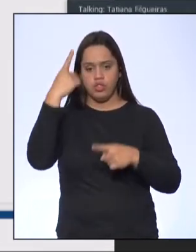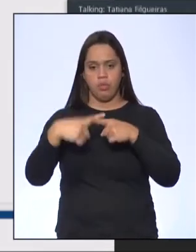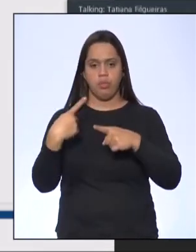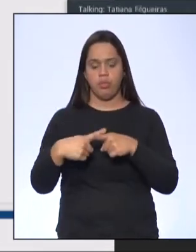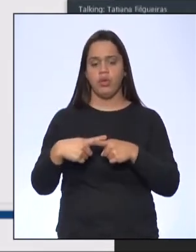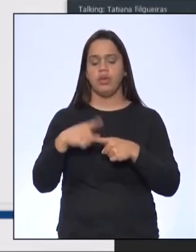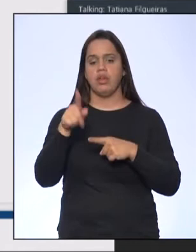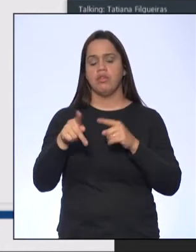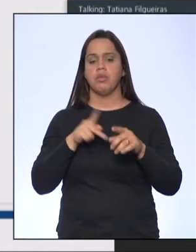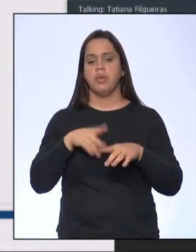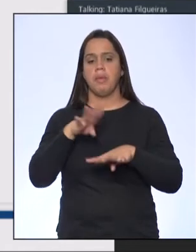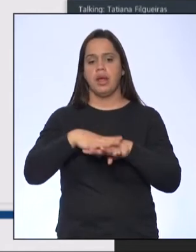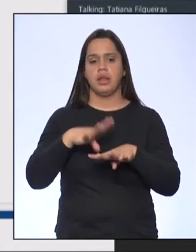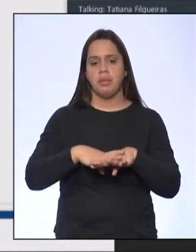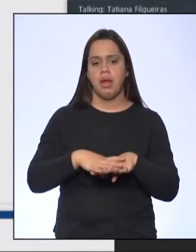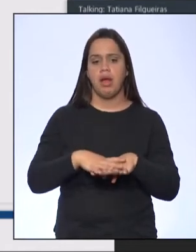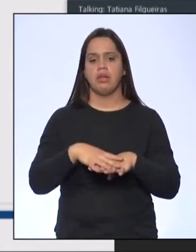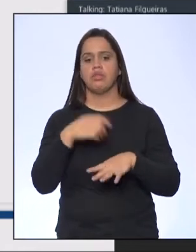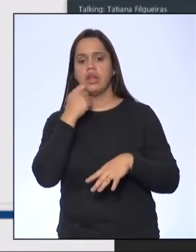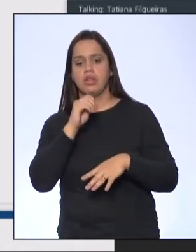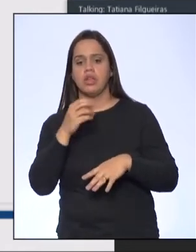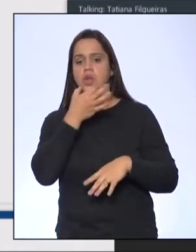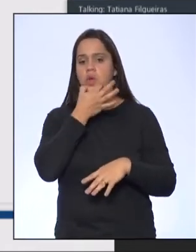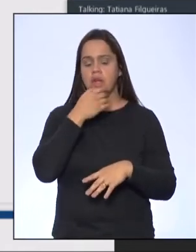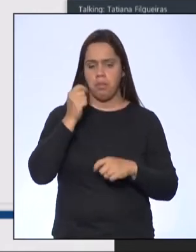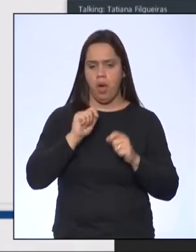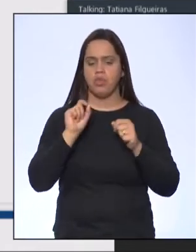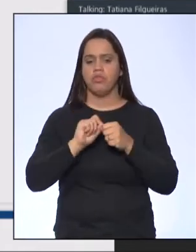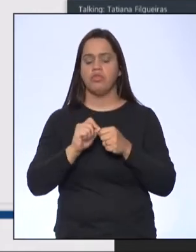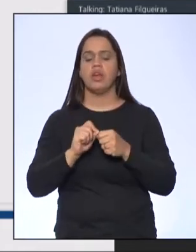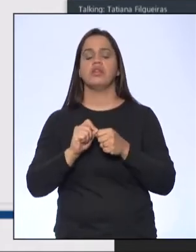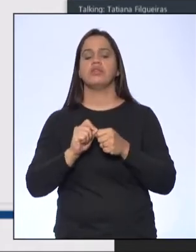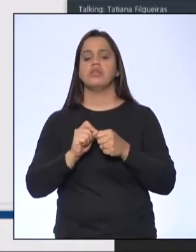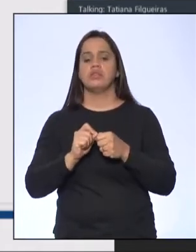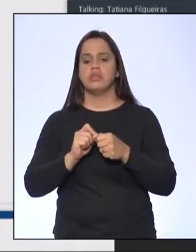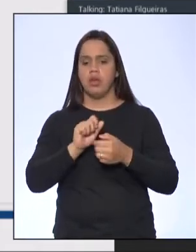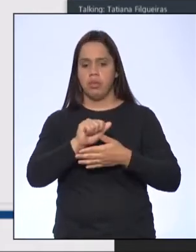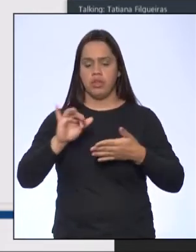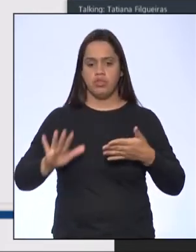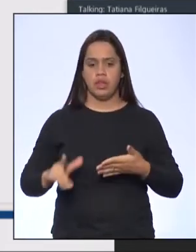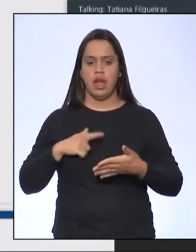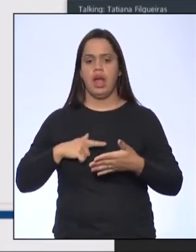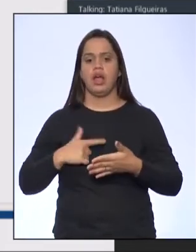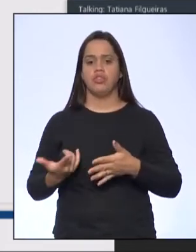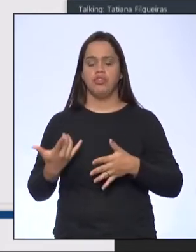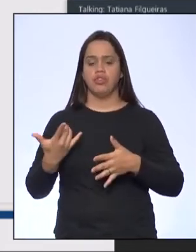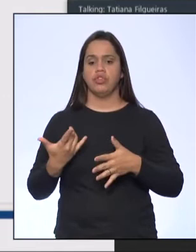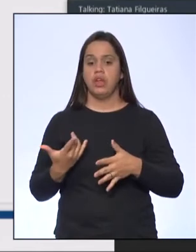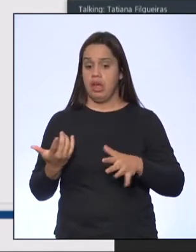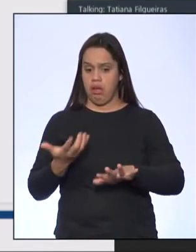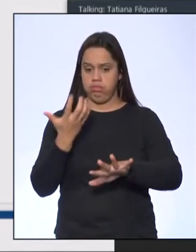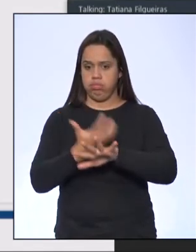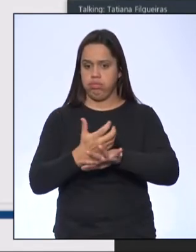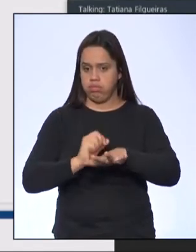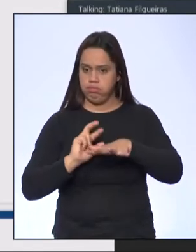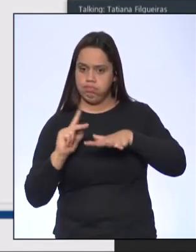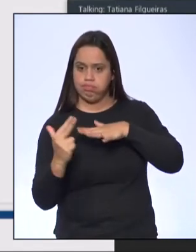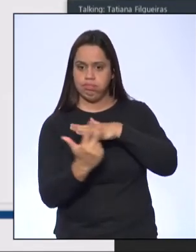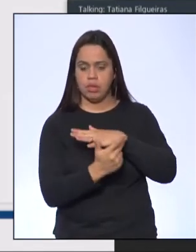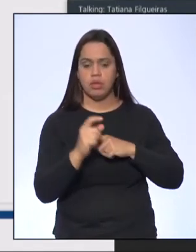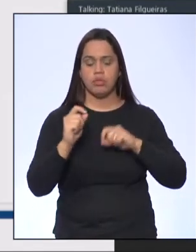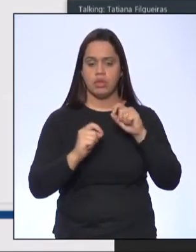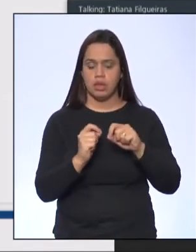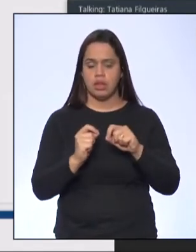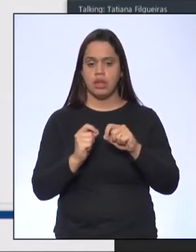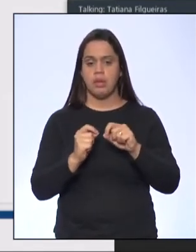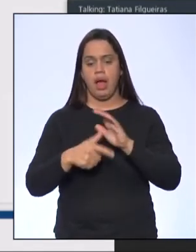até pode fazer uma proposta de atividade multidisciplinar, mas você, antes de fazer o desenho mais complexo, mais